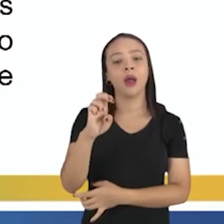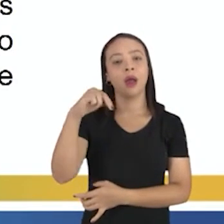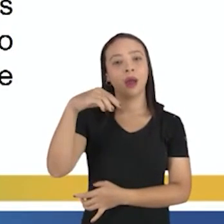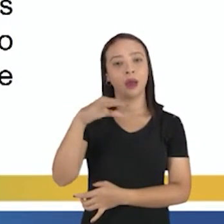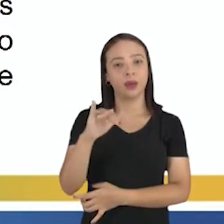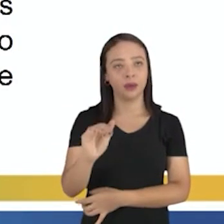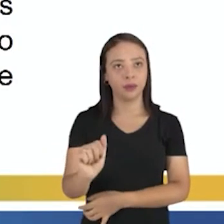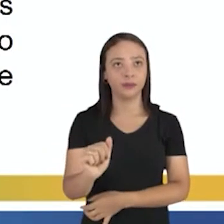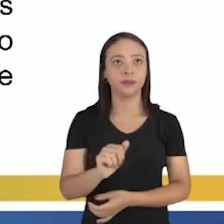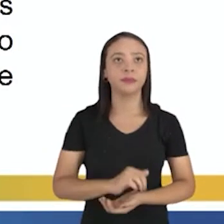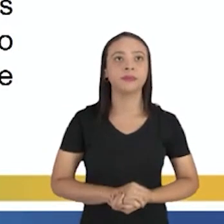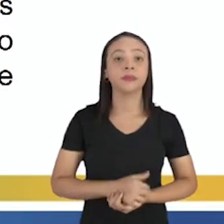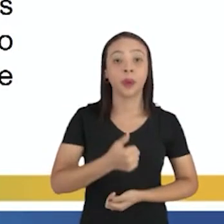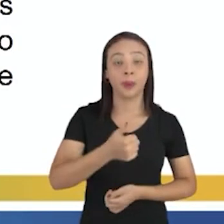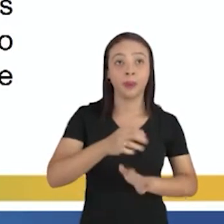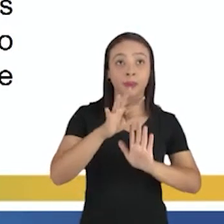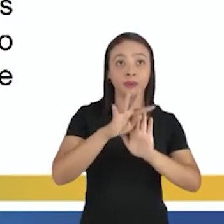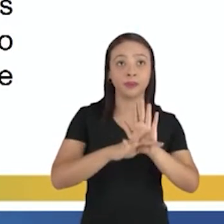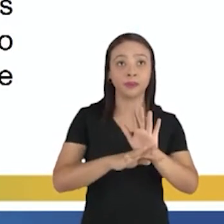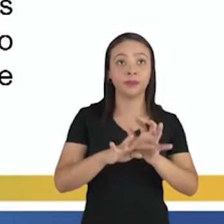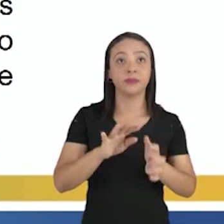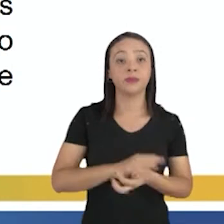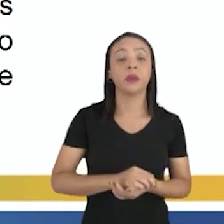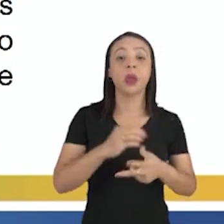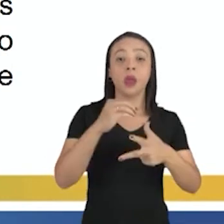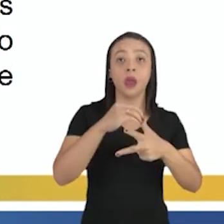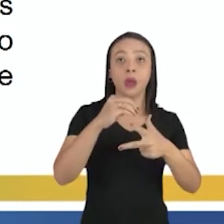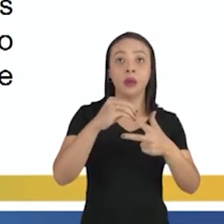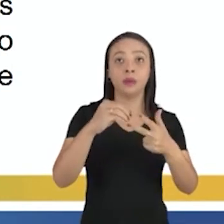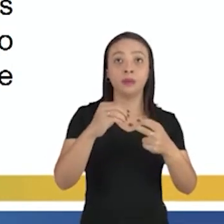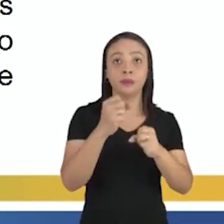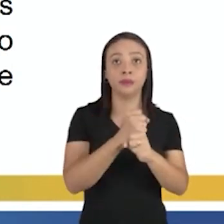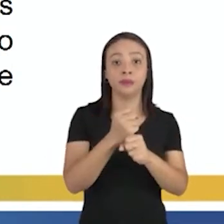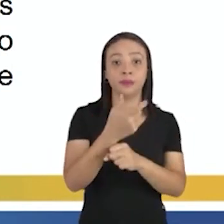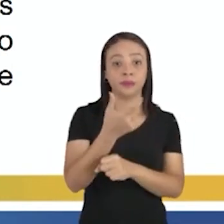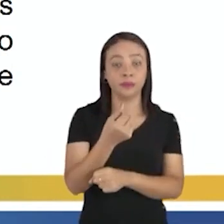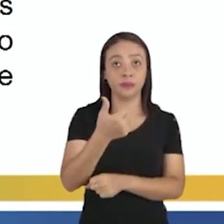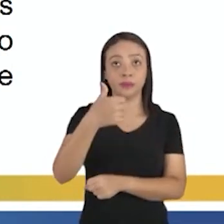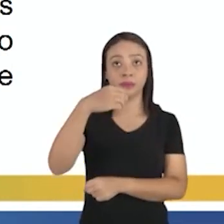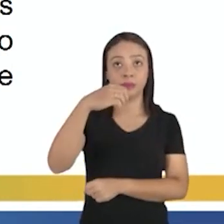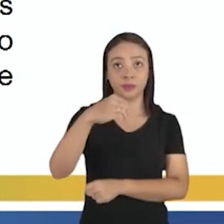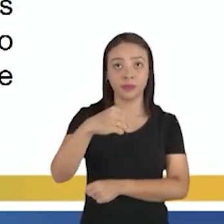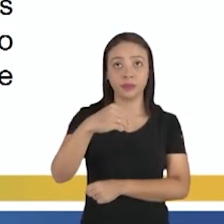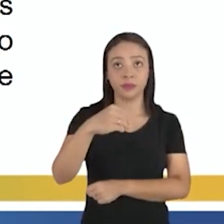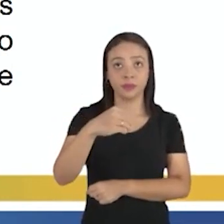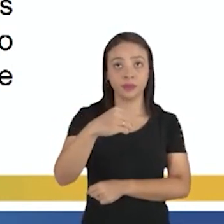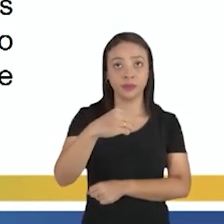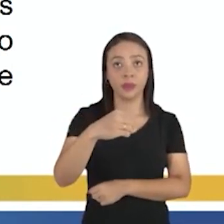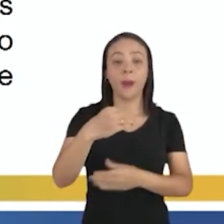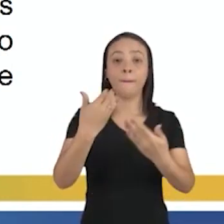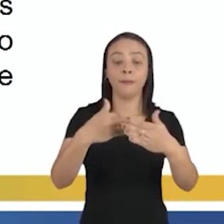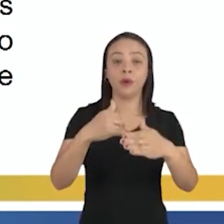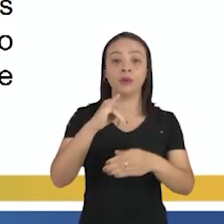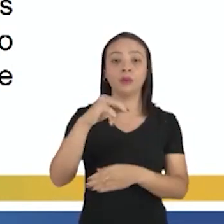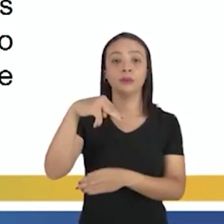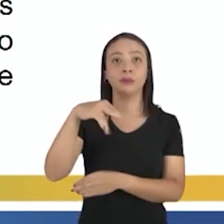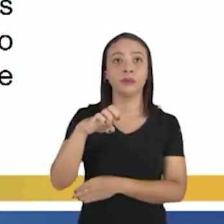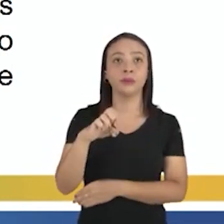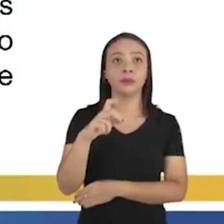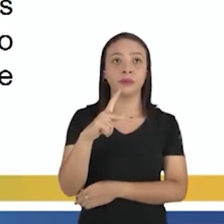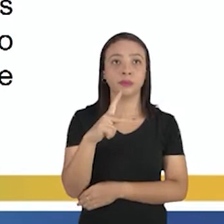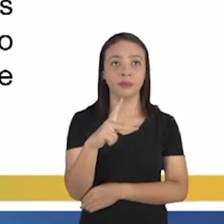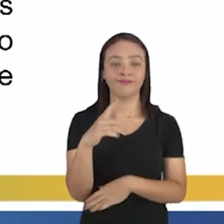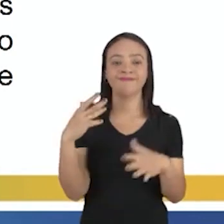lá. Primeiro texto. Enem 2019, banca, provas do INEP.